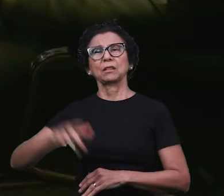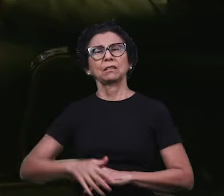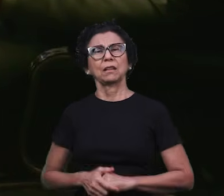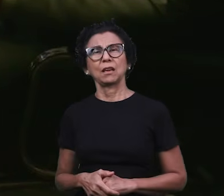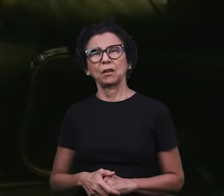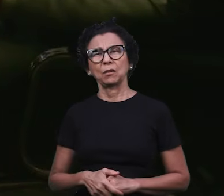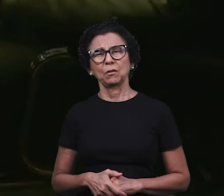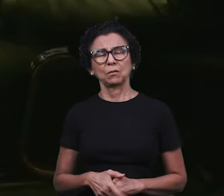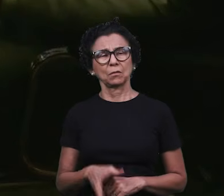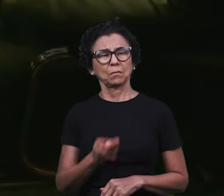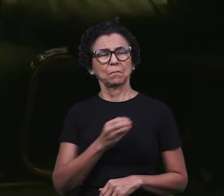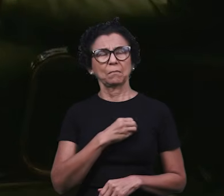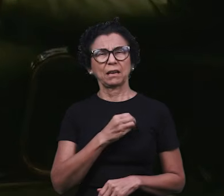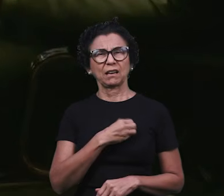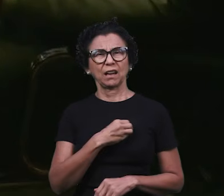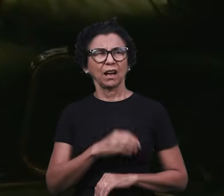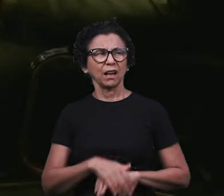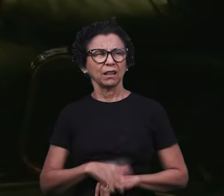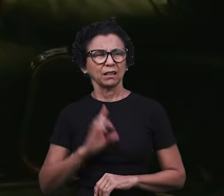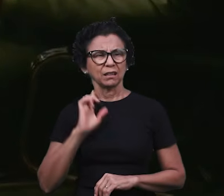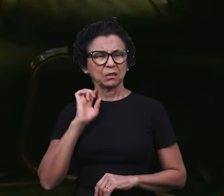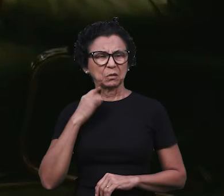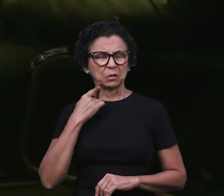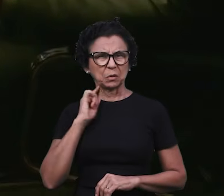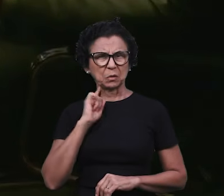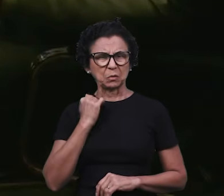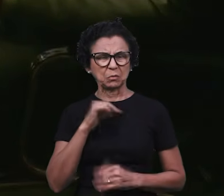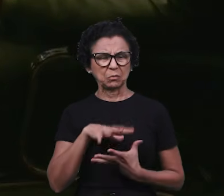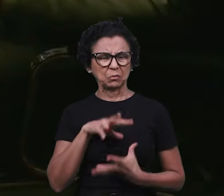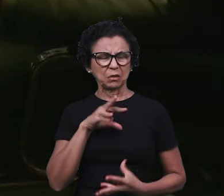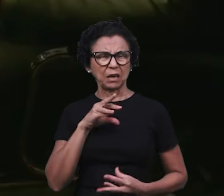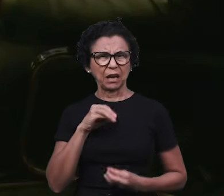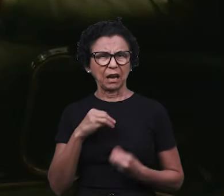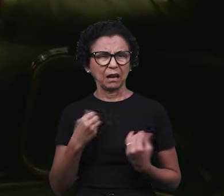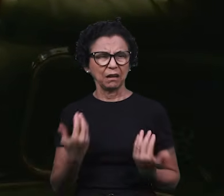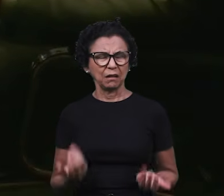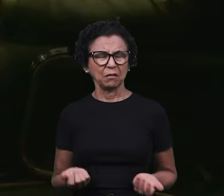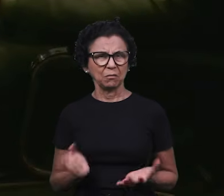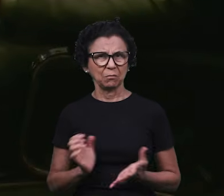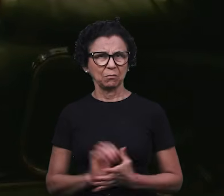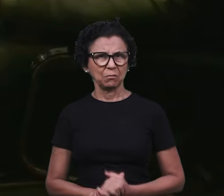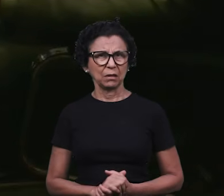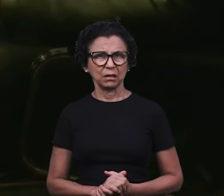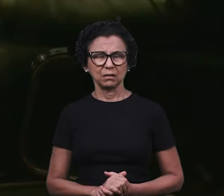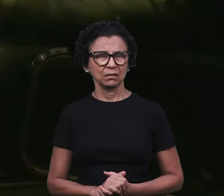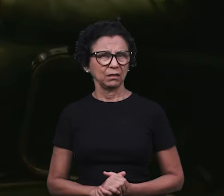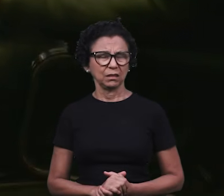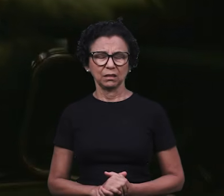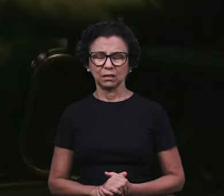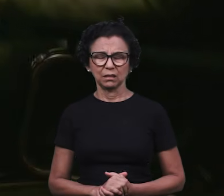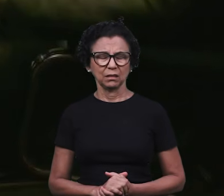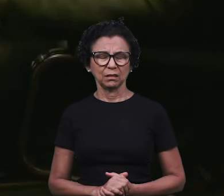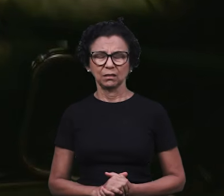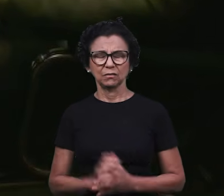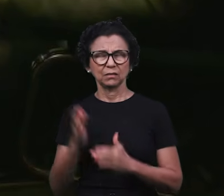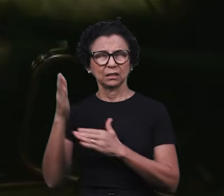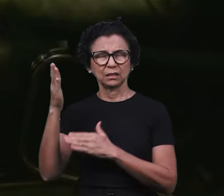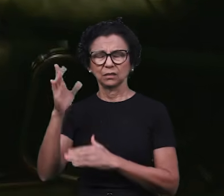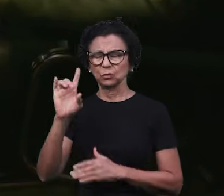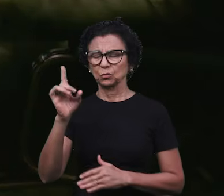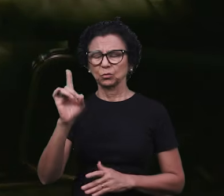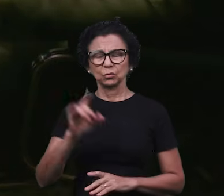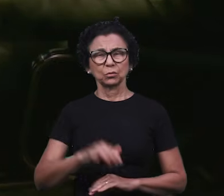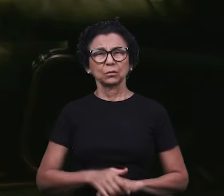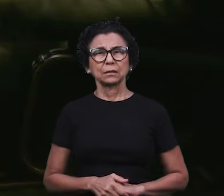sua capa lá de cego de Jericó. De Jericó, né? De Bartimeu, né? De Bartimeu. Você não vai entrar com a sua